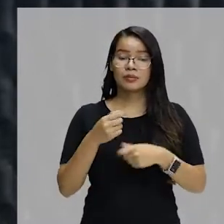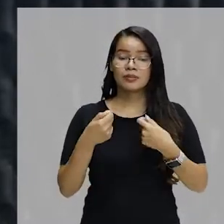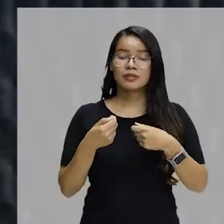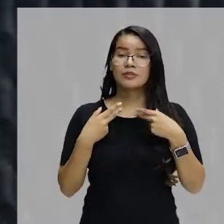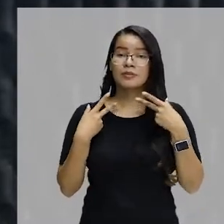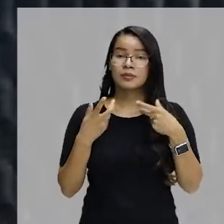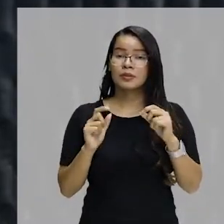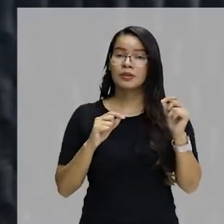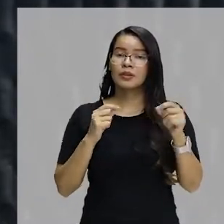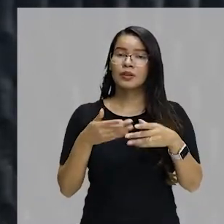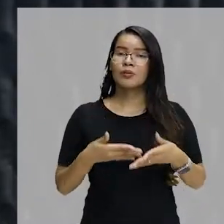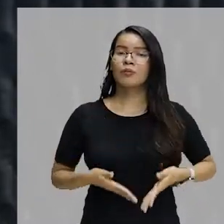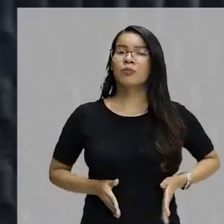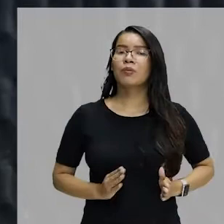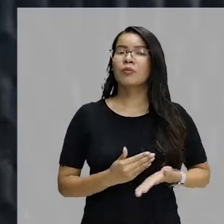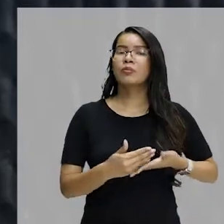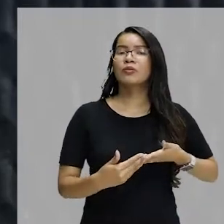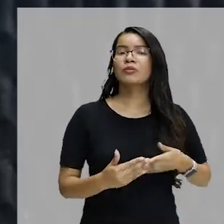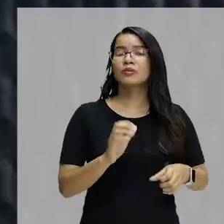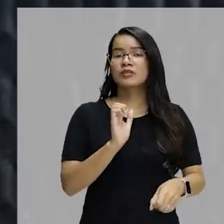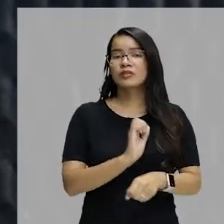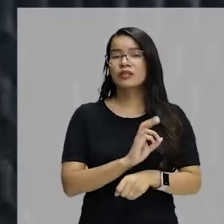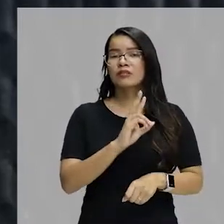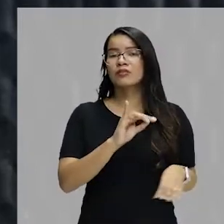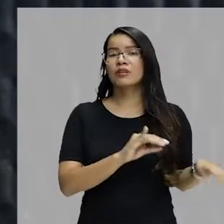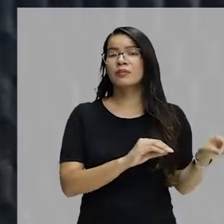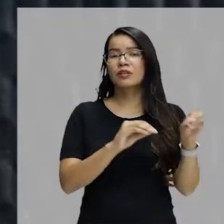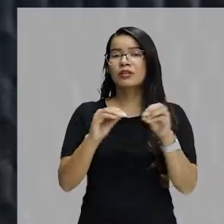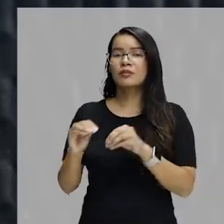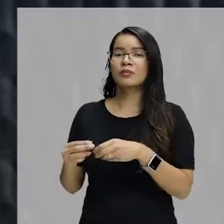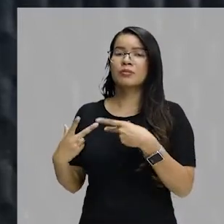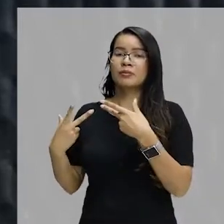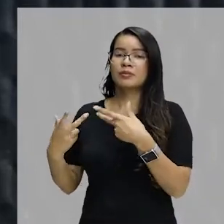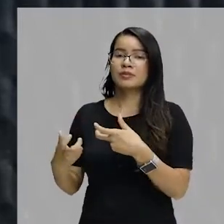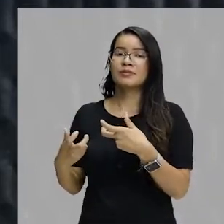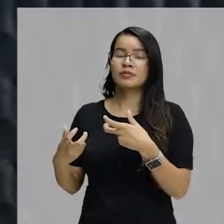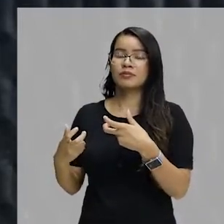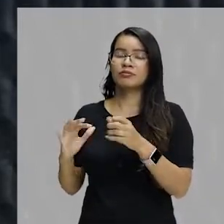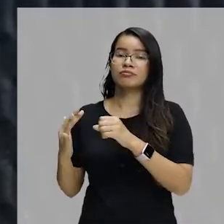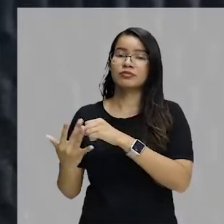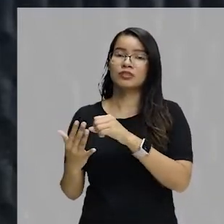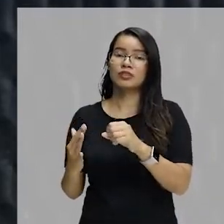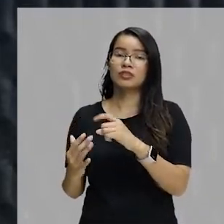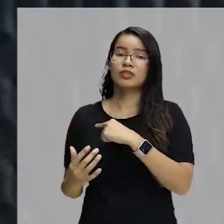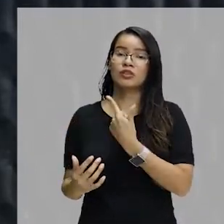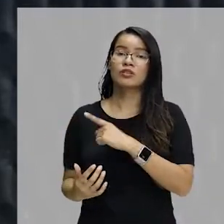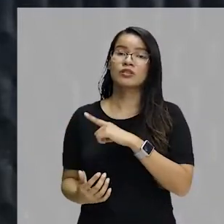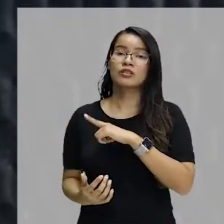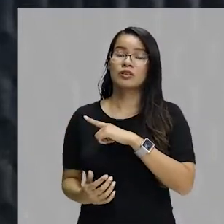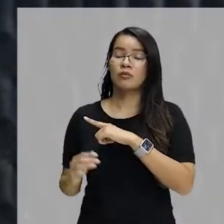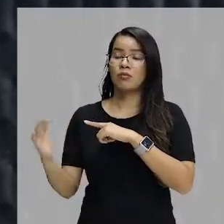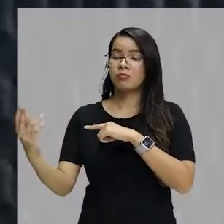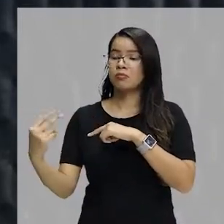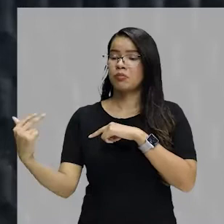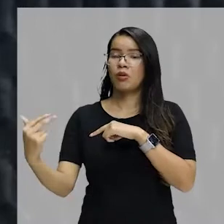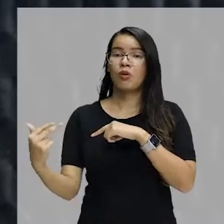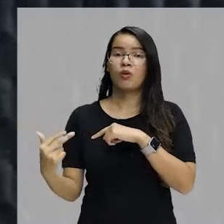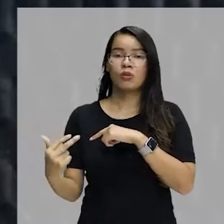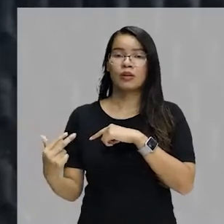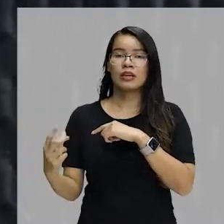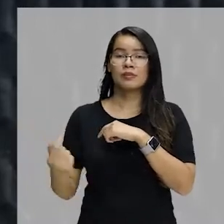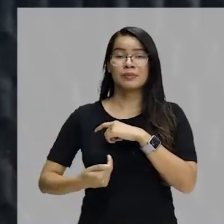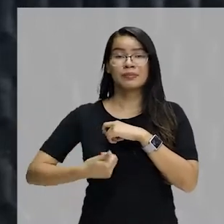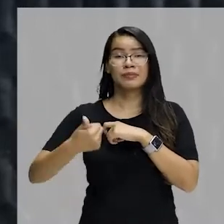que o nascimento desse Estado, ele vai passar por um reconhecimento externo. Nós teremos um reconhecimento externo, os Estados Unidos é o primeiro